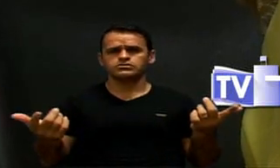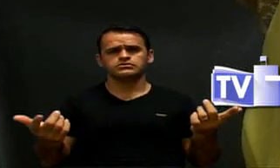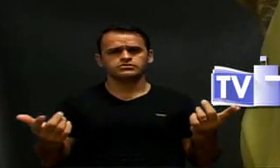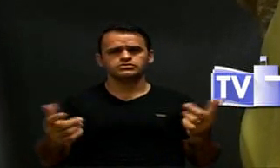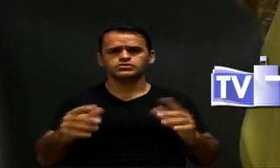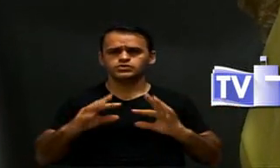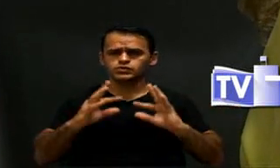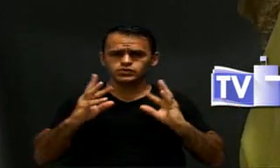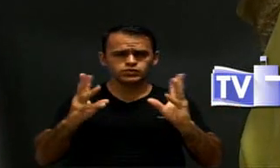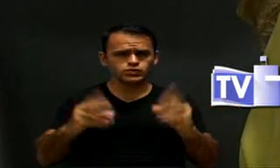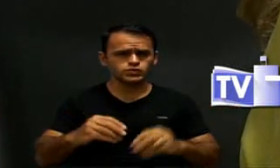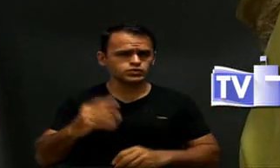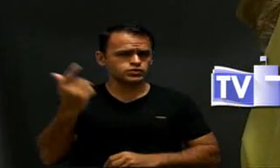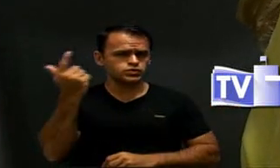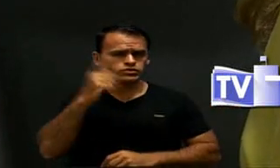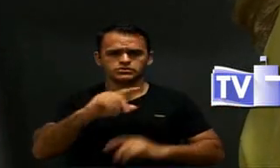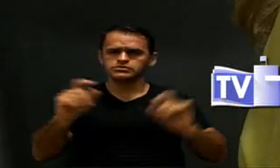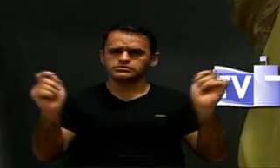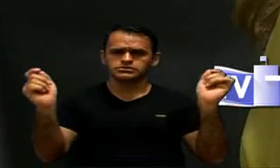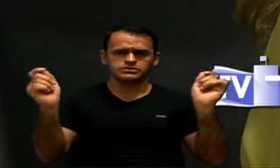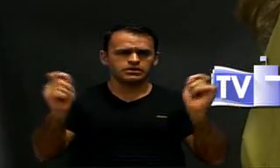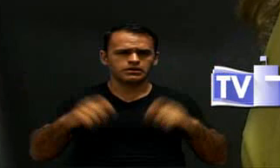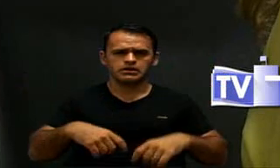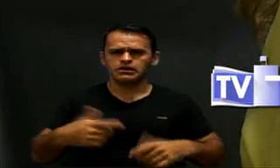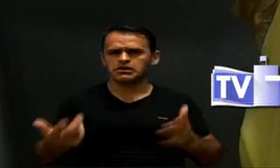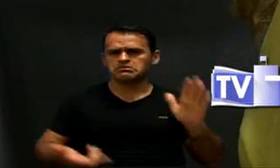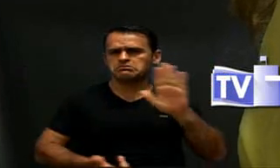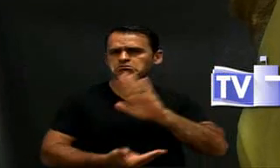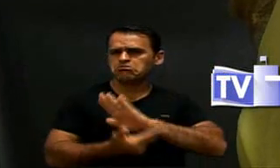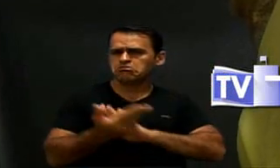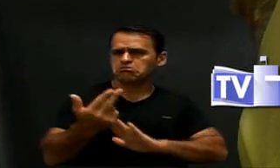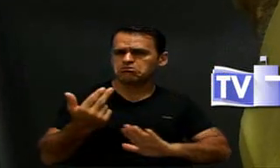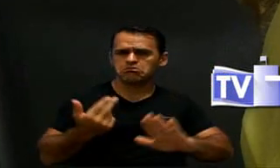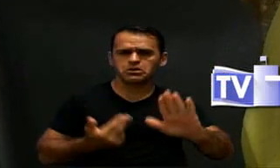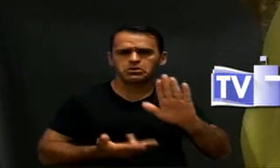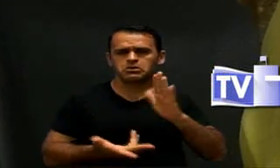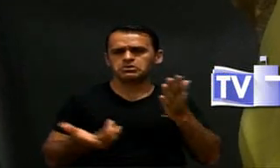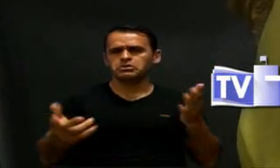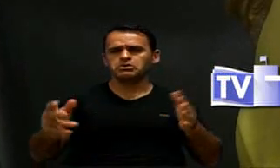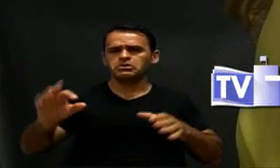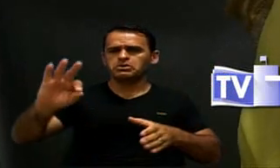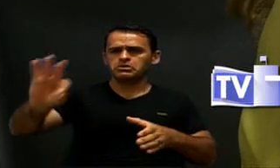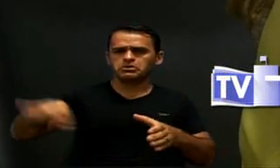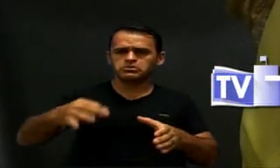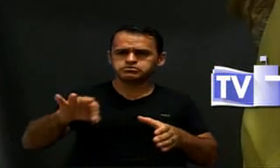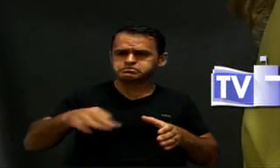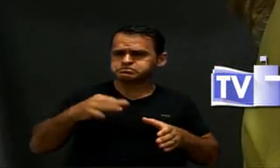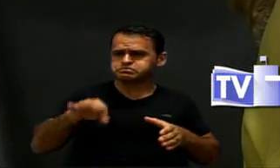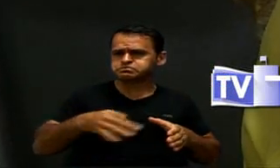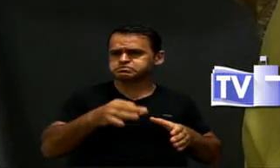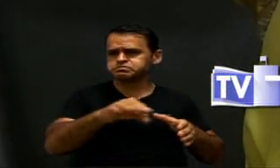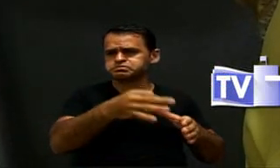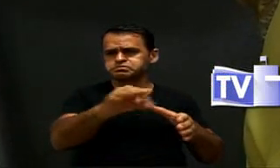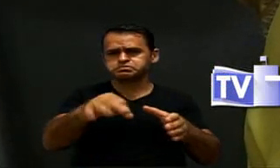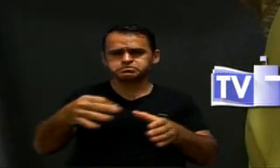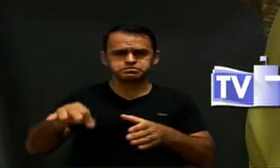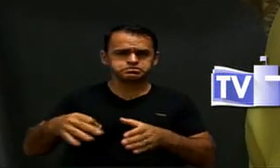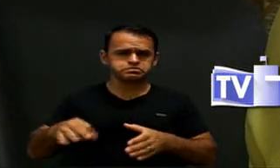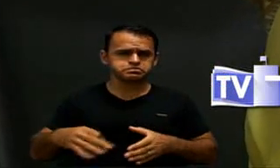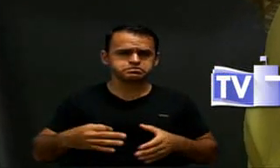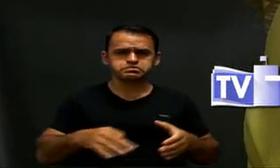que tudo isso aconteça, através de pintura solidária, de artesanato, para que ela